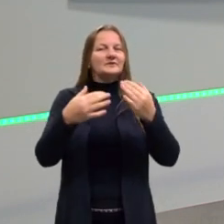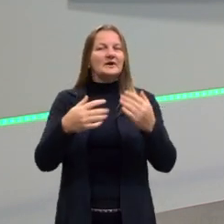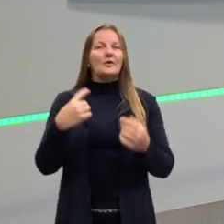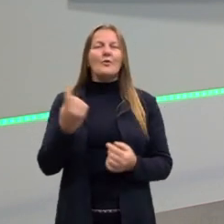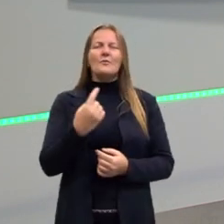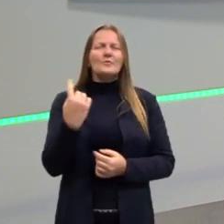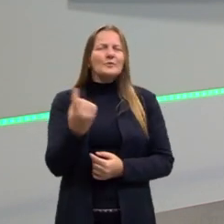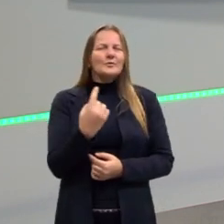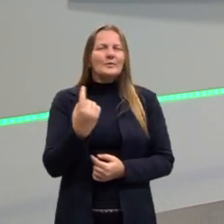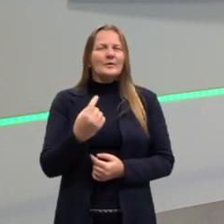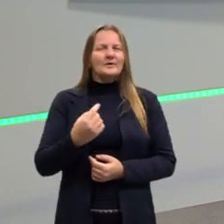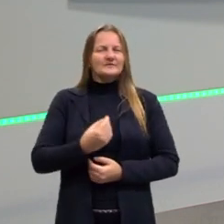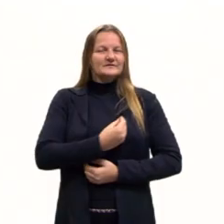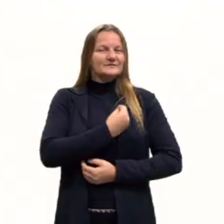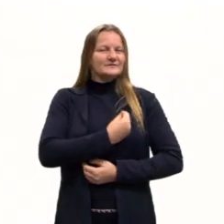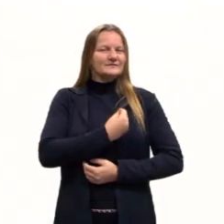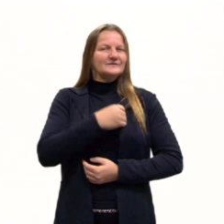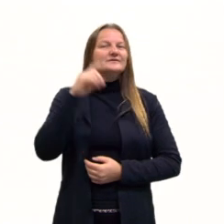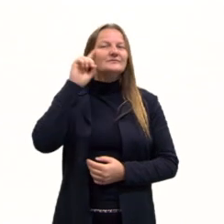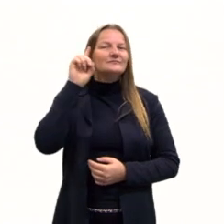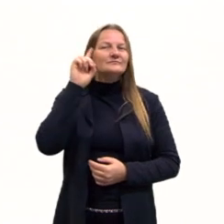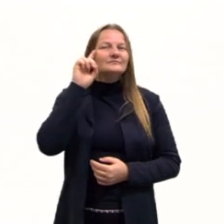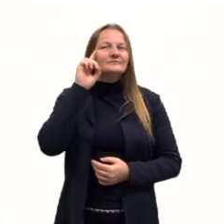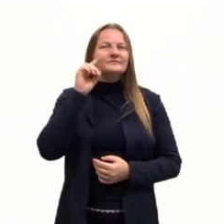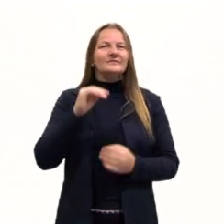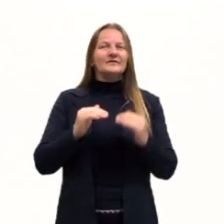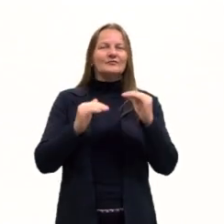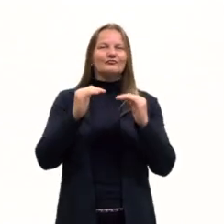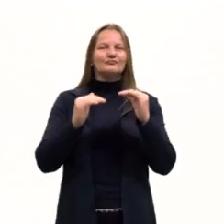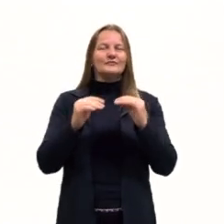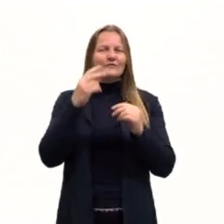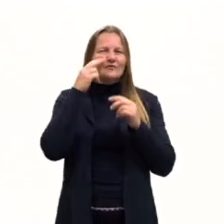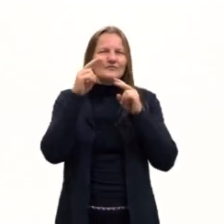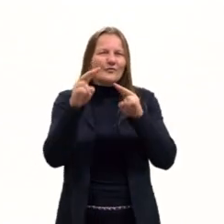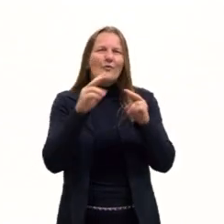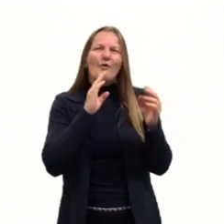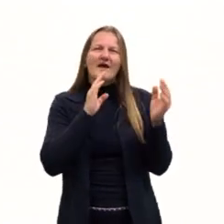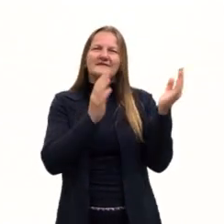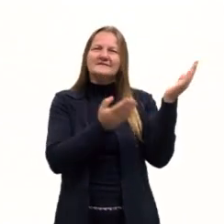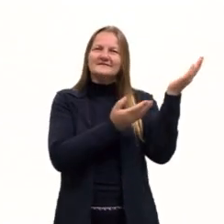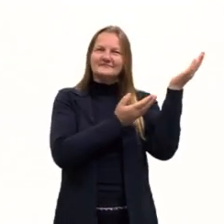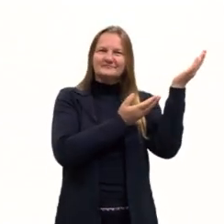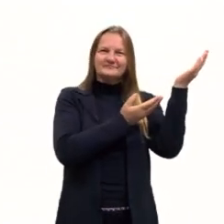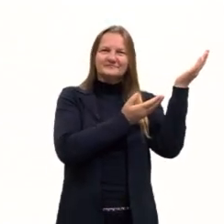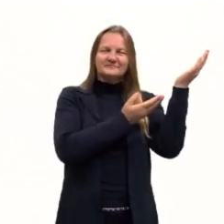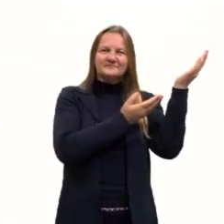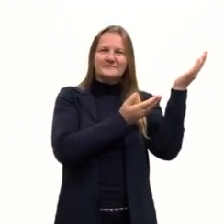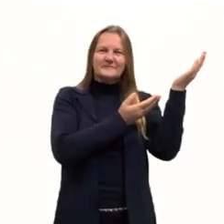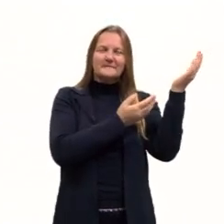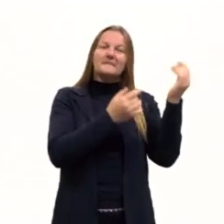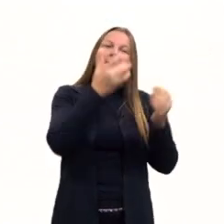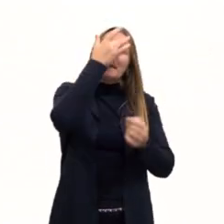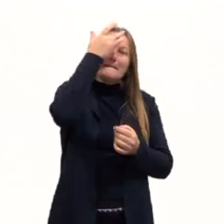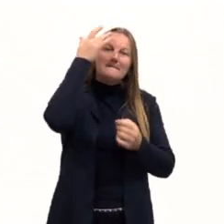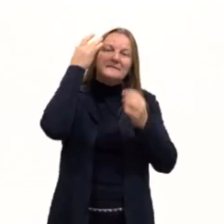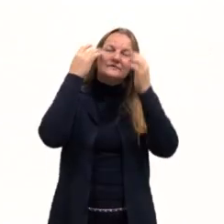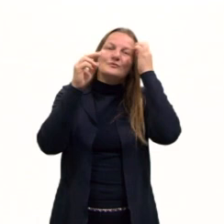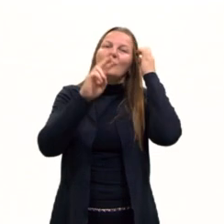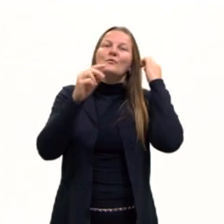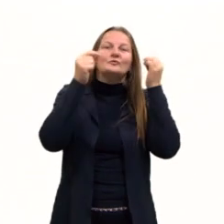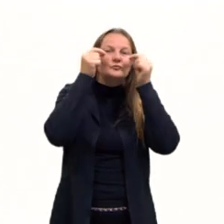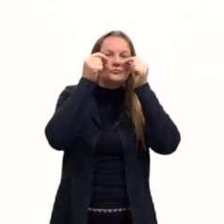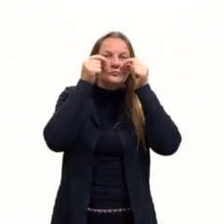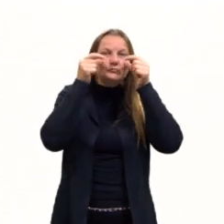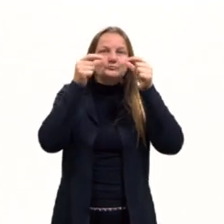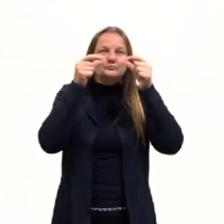equilibrio no nosso dia a dia vocês por um acaso já devem ter visto ou usam pessoas que têm óculos de grau